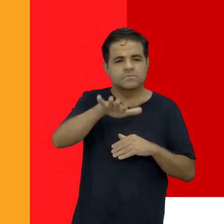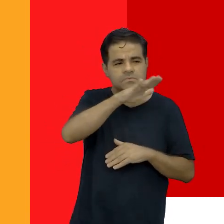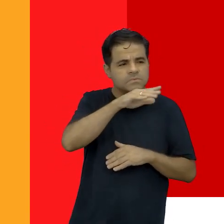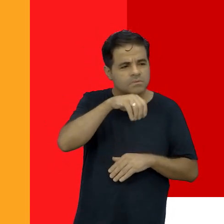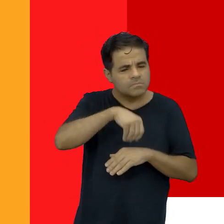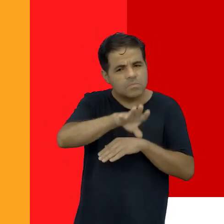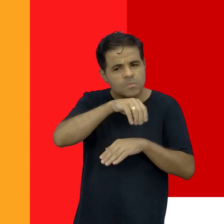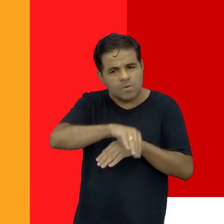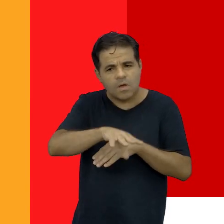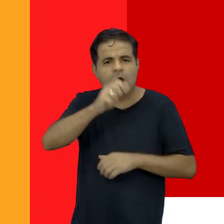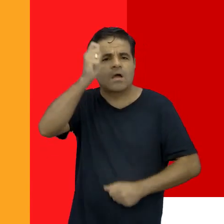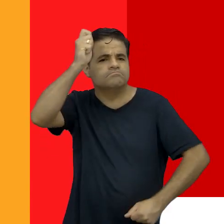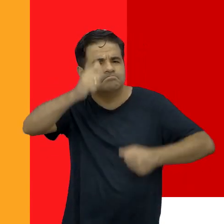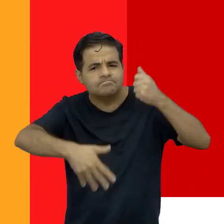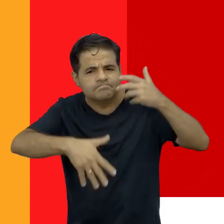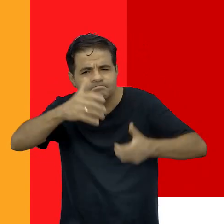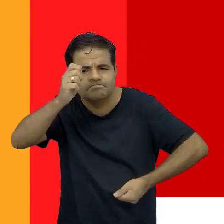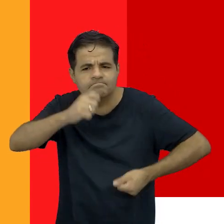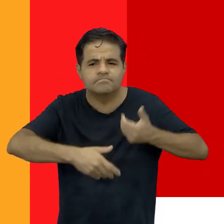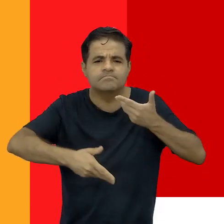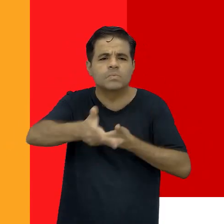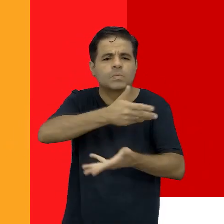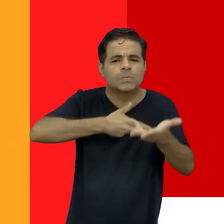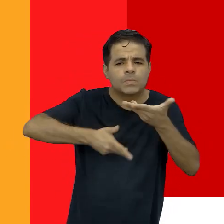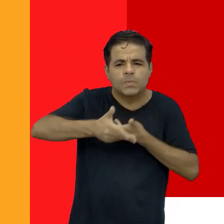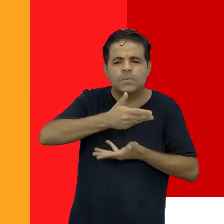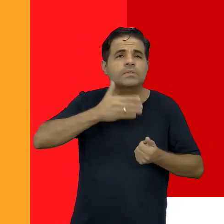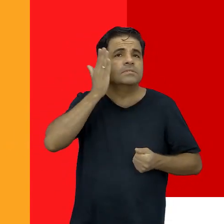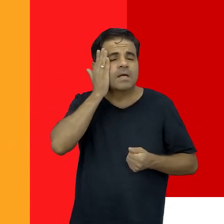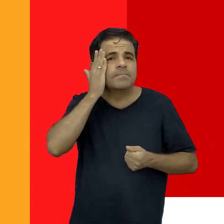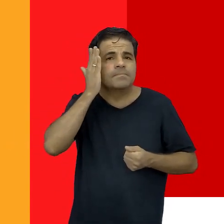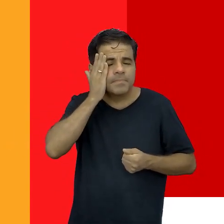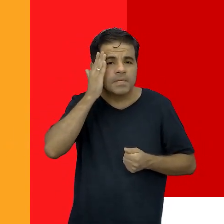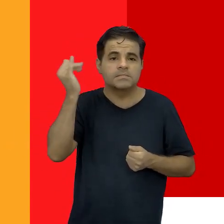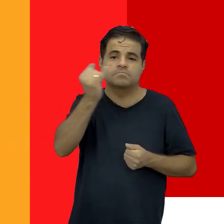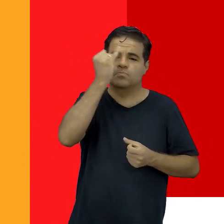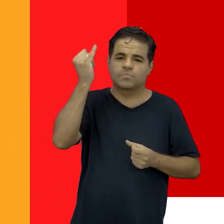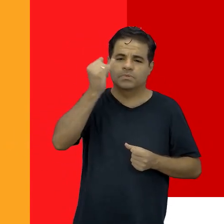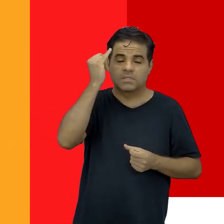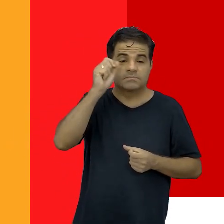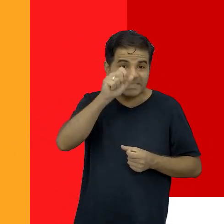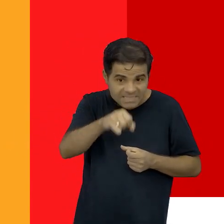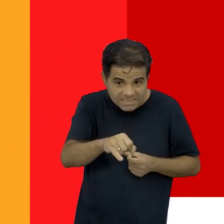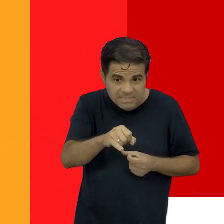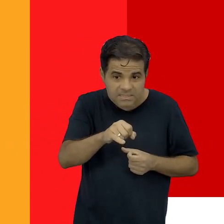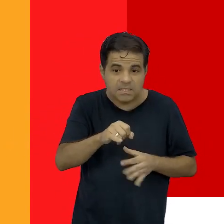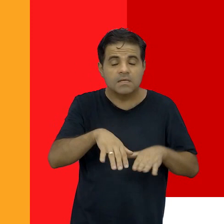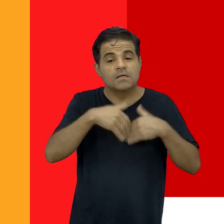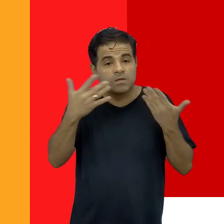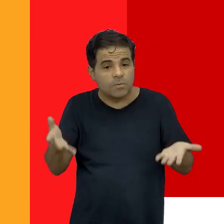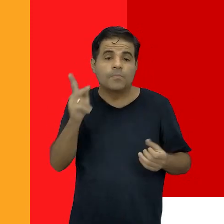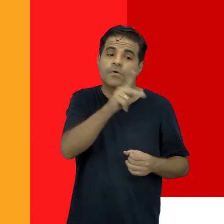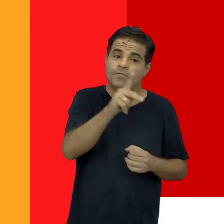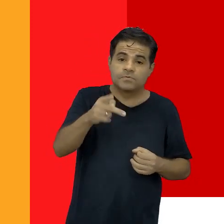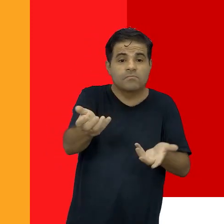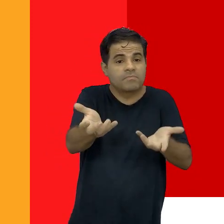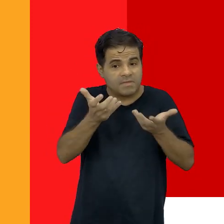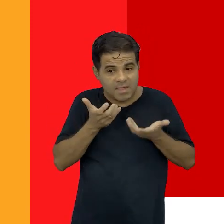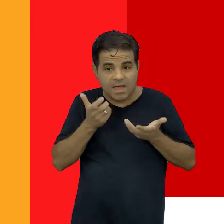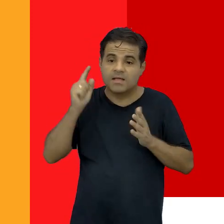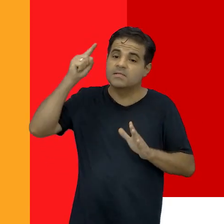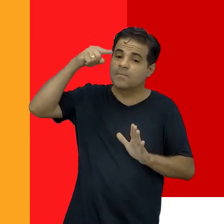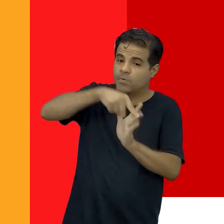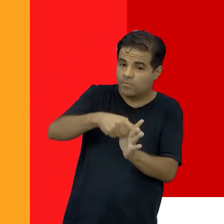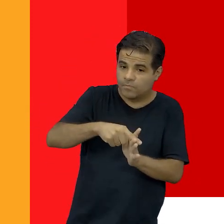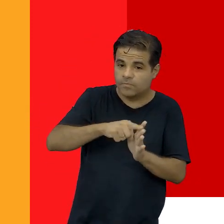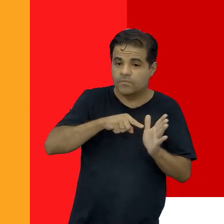algumas coisas, compartilhar alguns saberes importantes, mas caso o professor queira se aprofundar